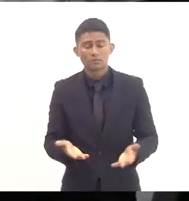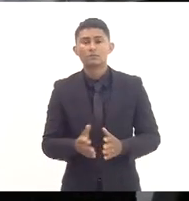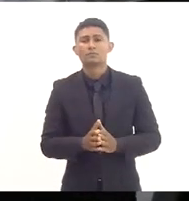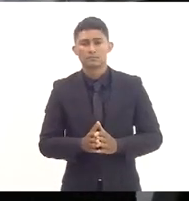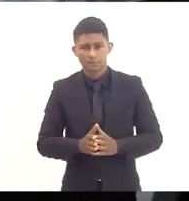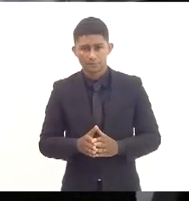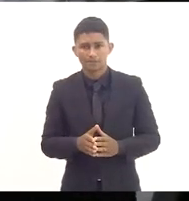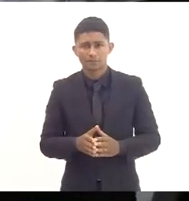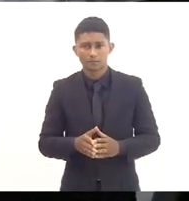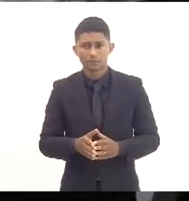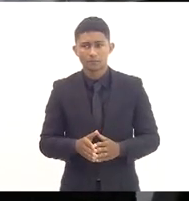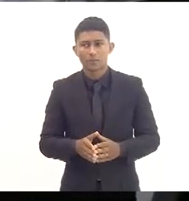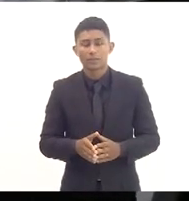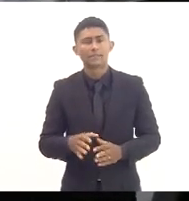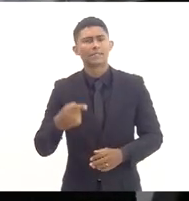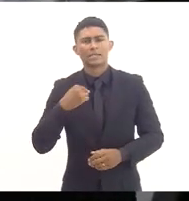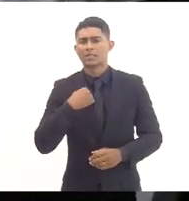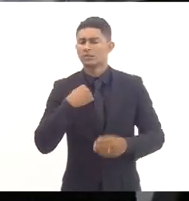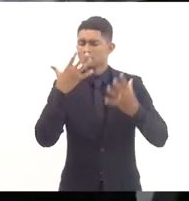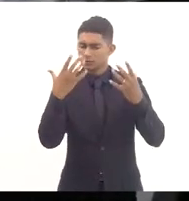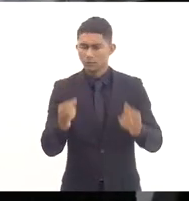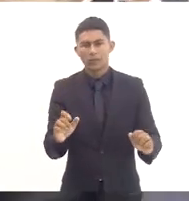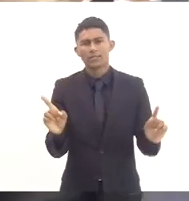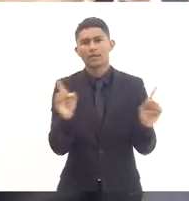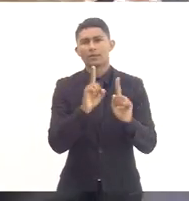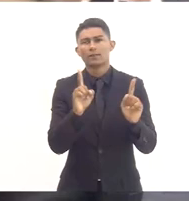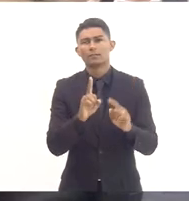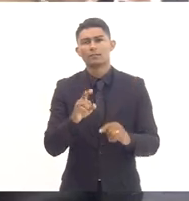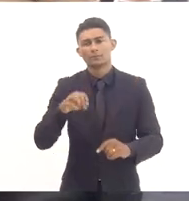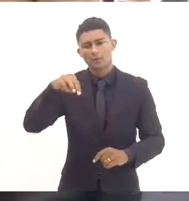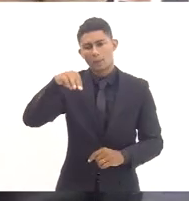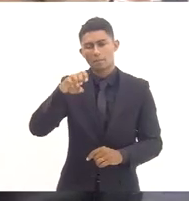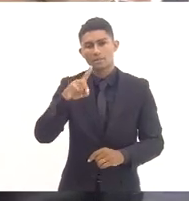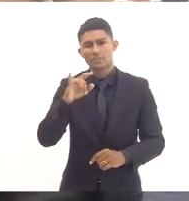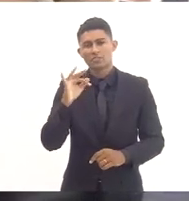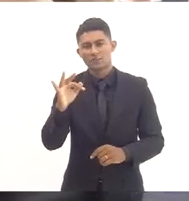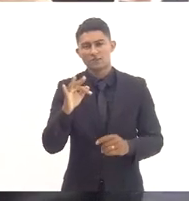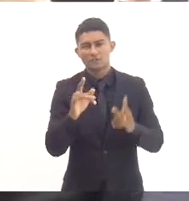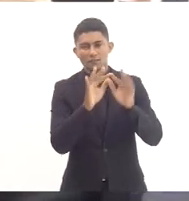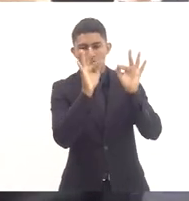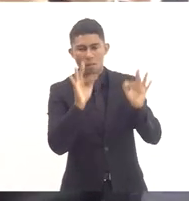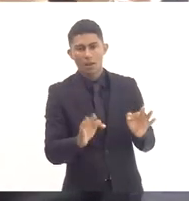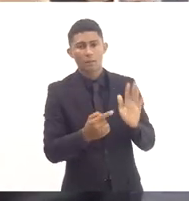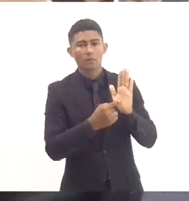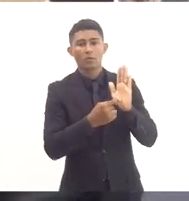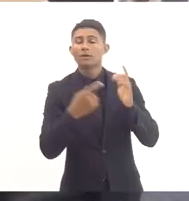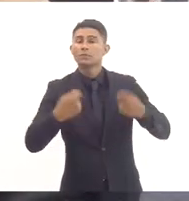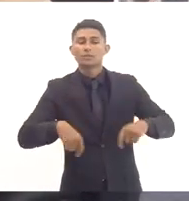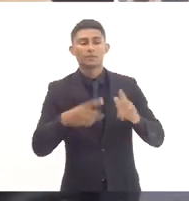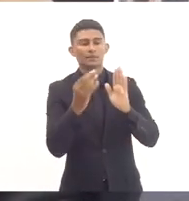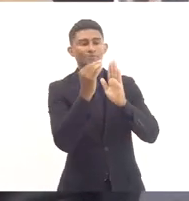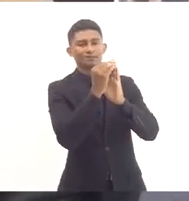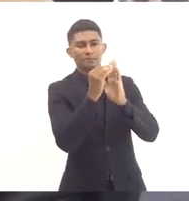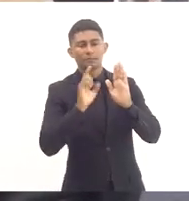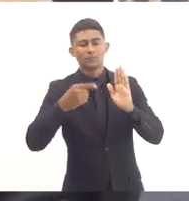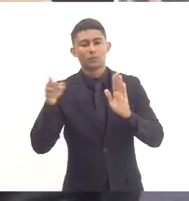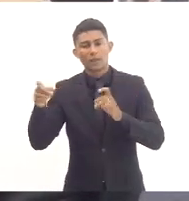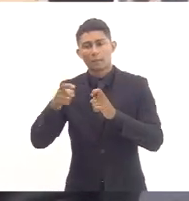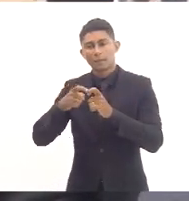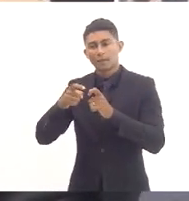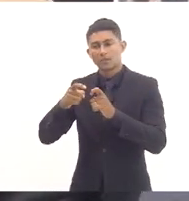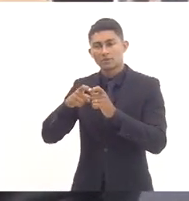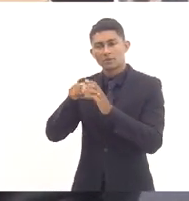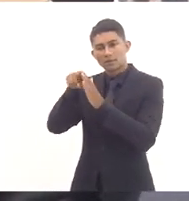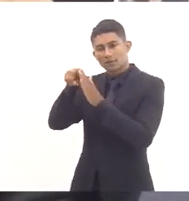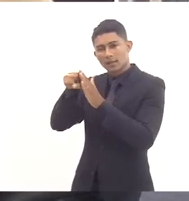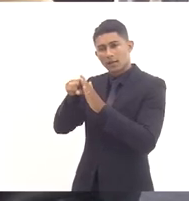acontece eu me nego a preencher o medif porque você tem que preencher esse medir mandar um áudio seu filho submeter a